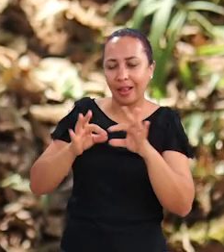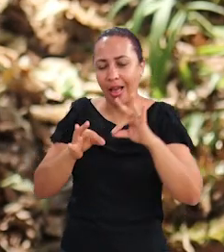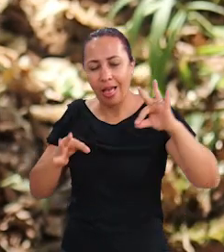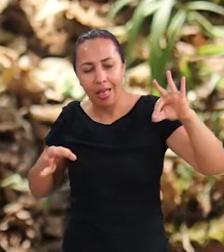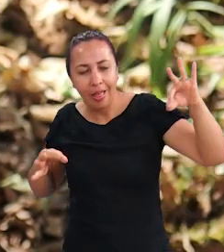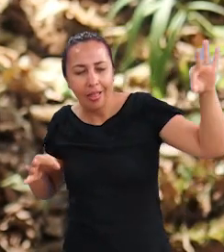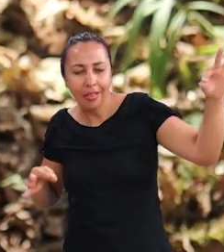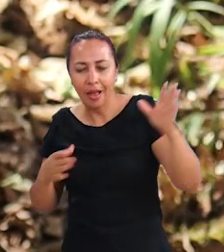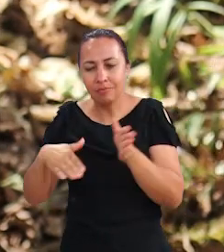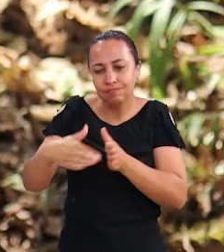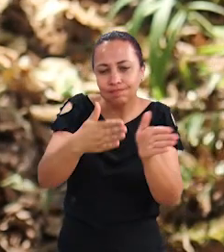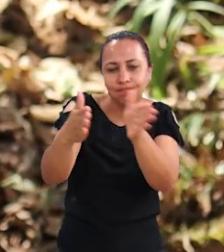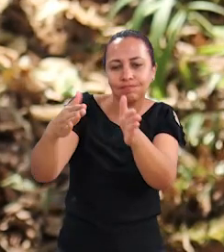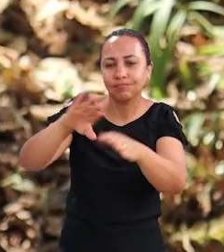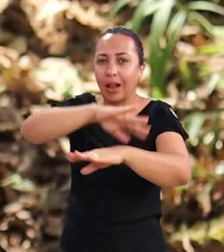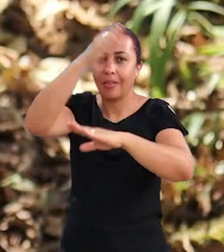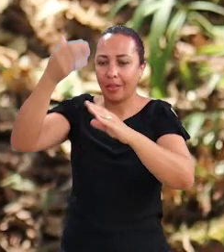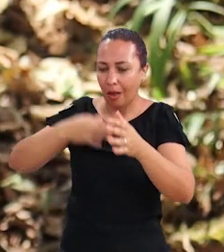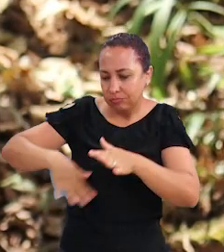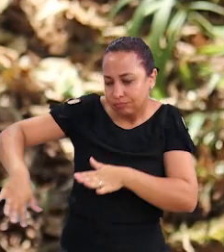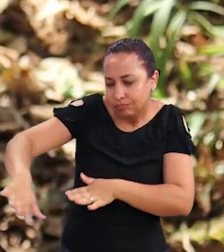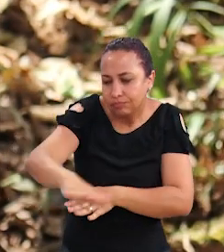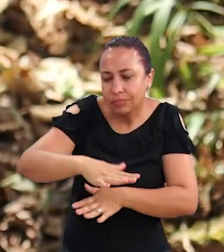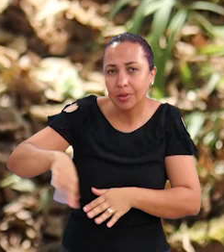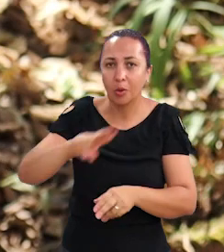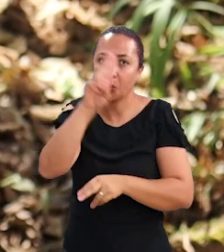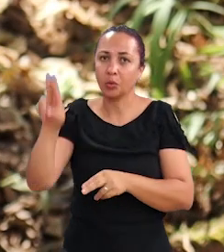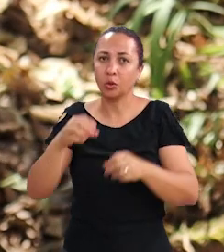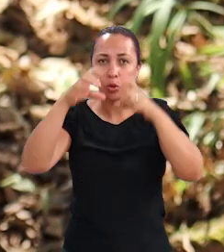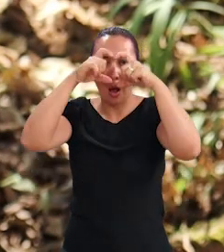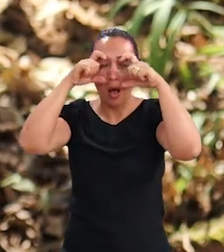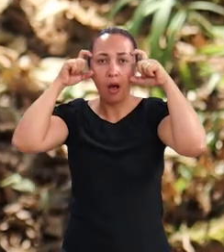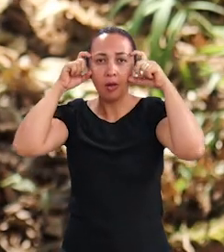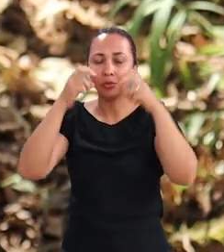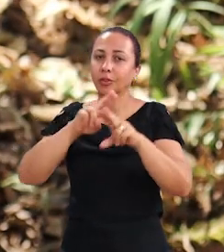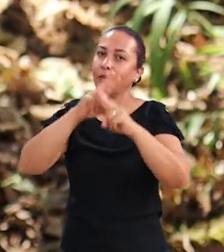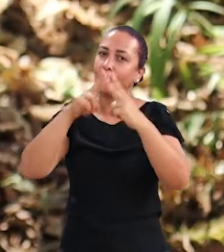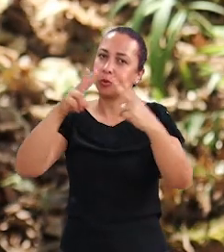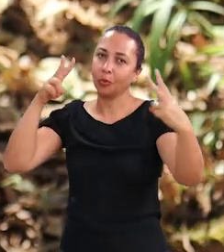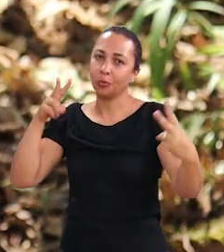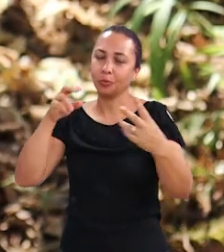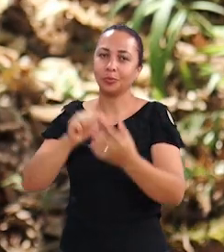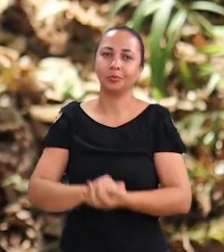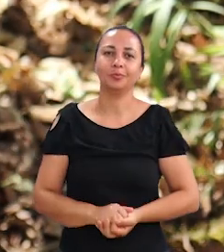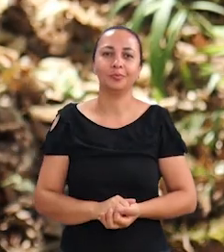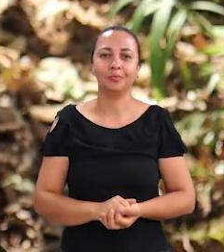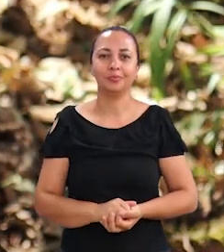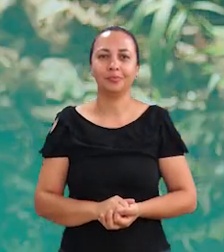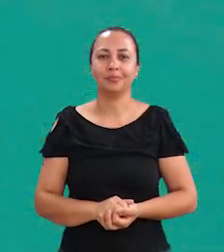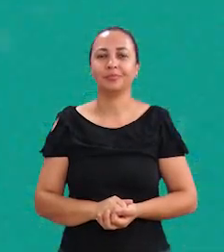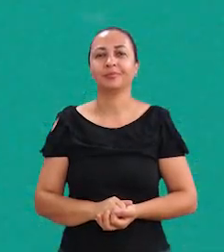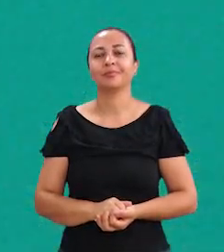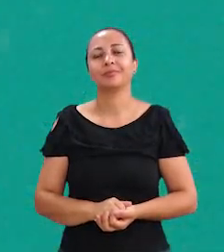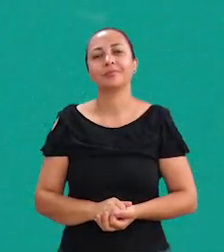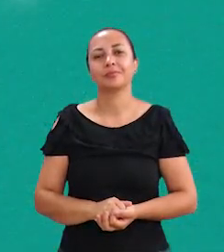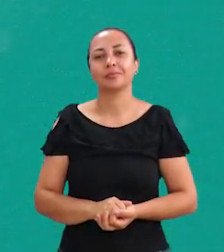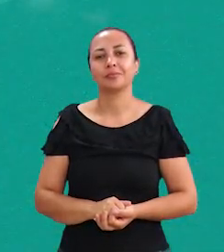possível passear por quilômetros de corredores subterrâneos utilizando apenas óculos de realidade virtual.